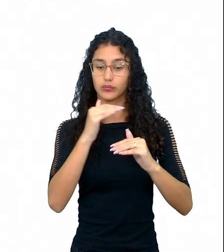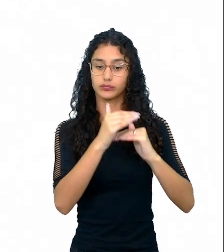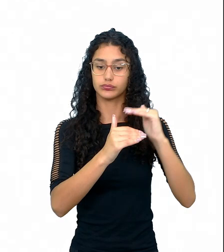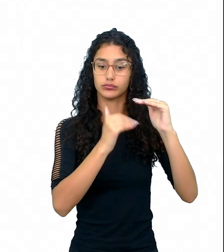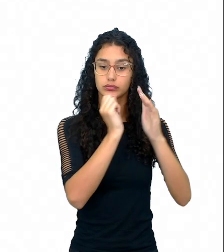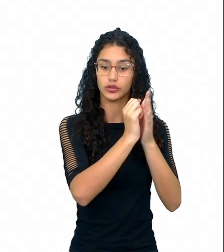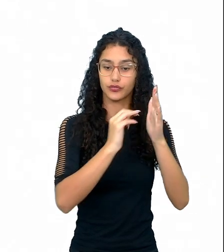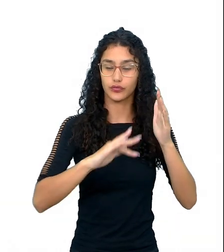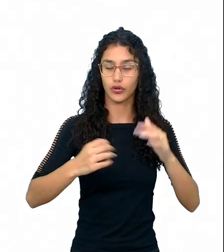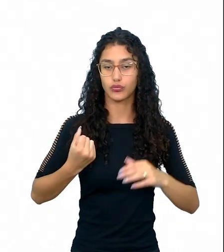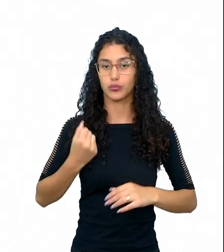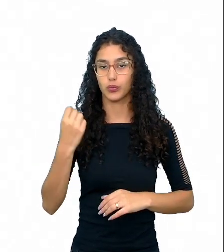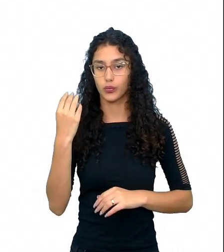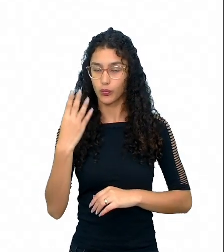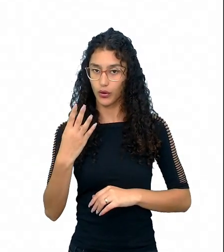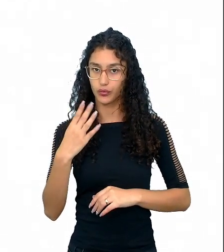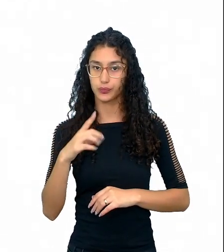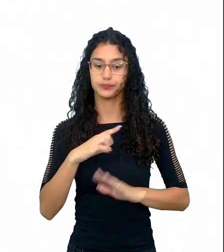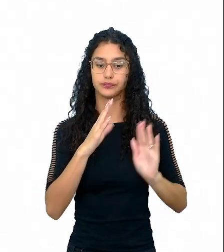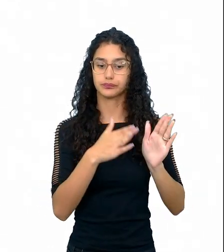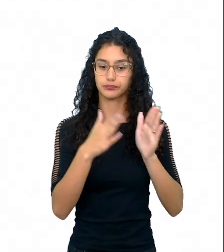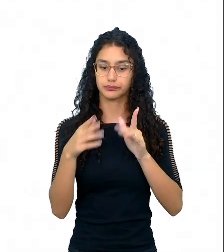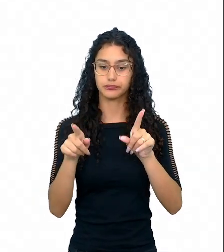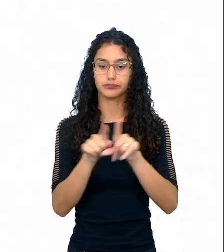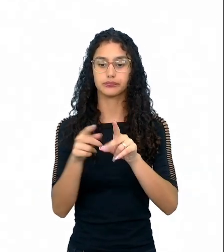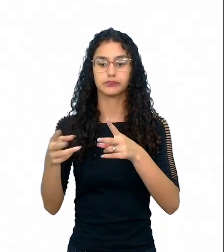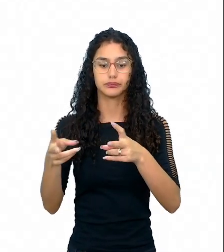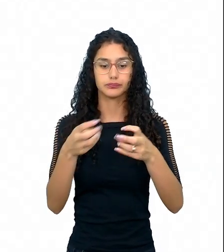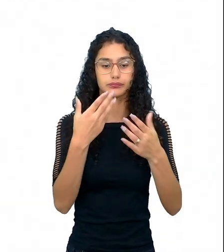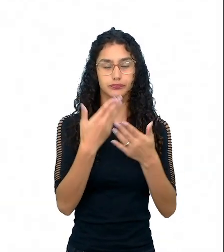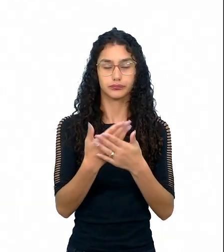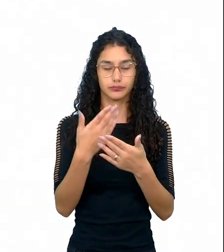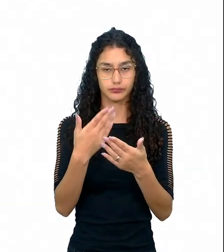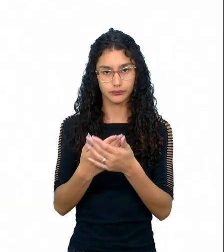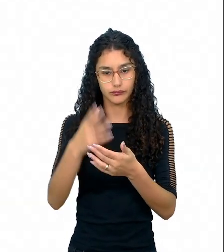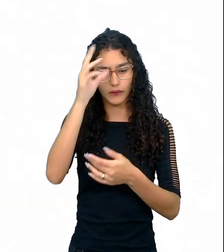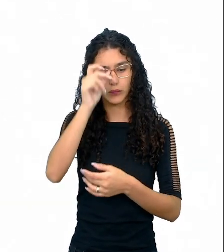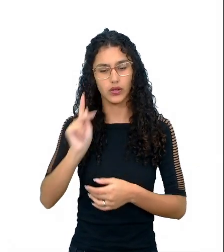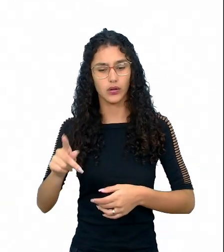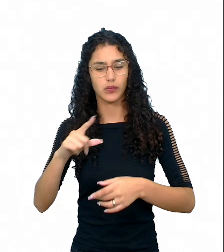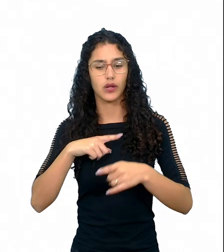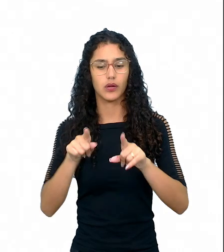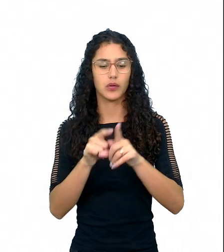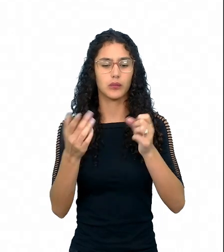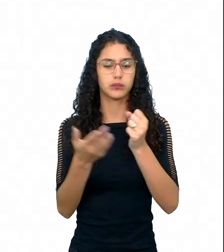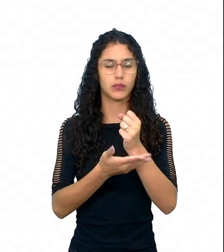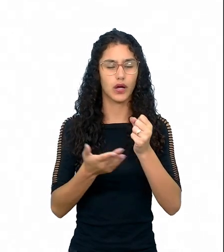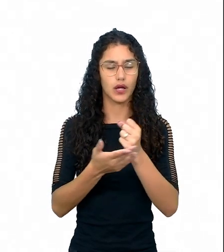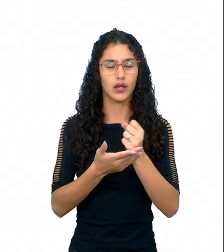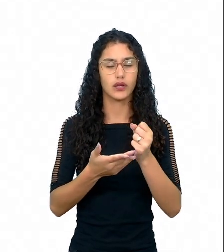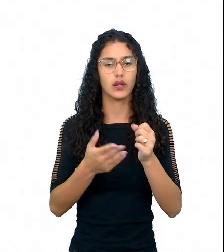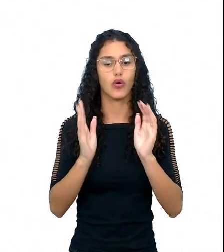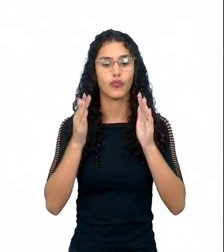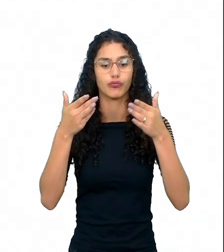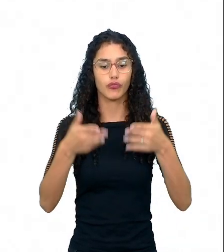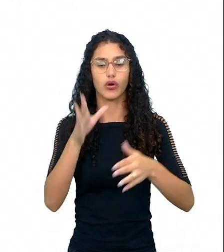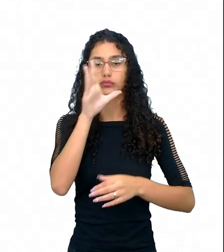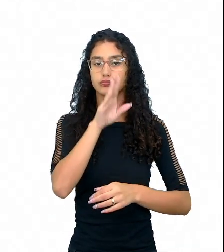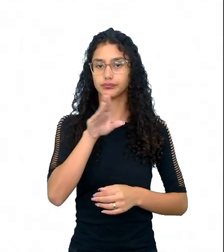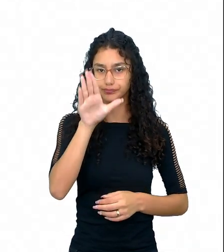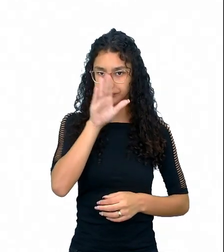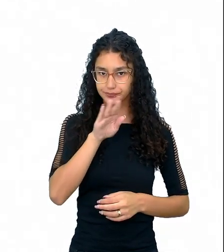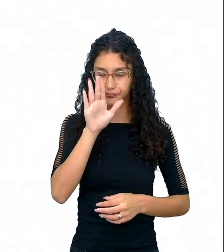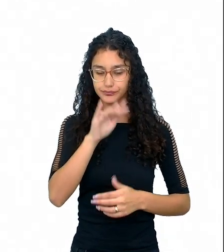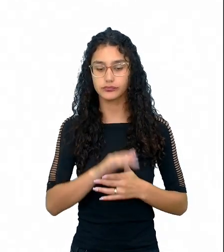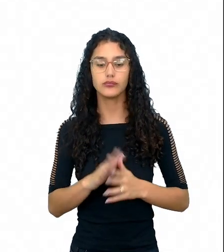de atividade 4, para, em seguida, analisar uma aula do Aprender Sempre, tendo como base o letramento com foco na